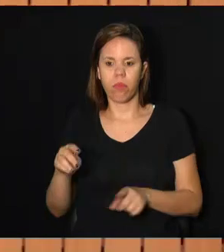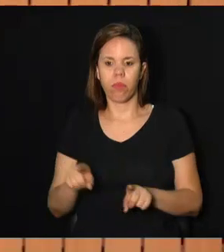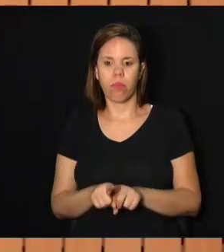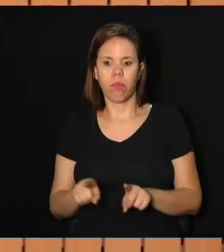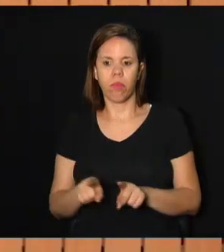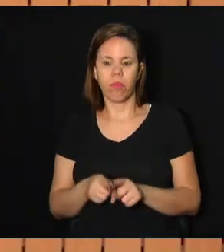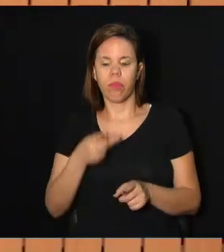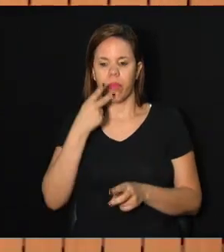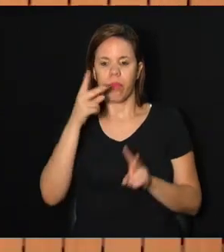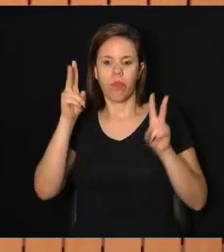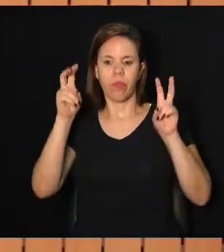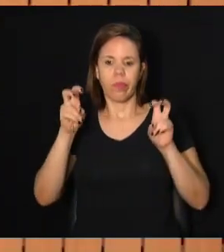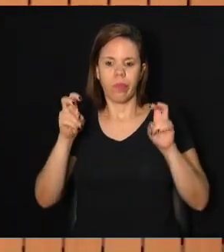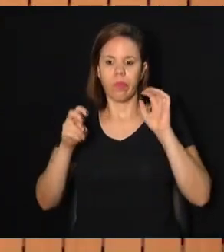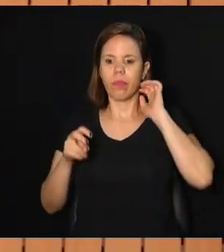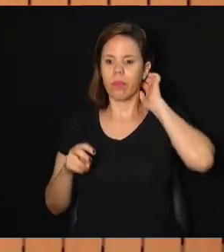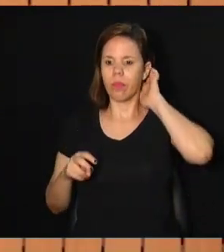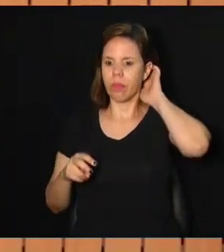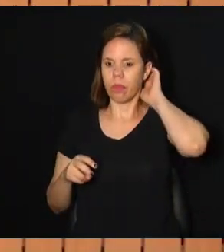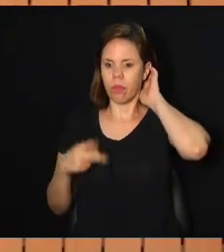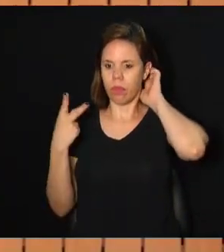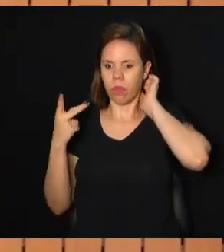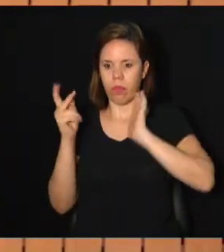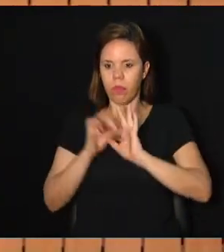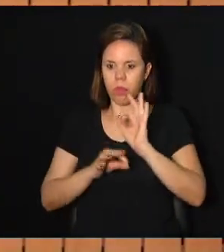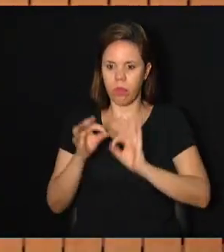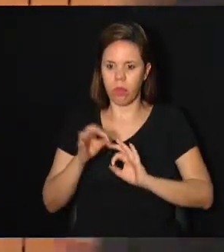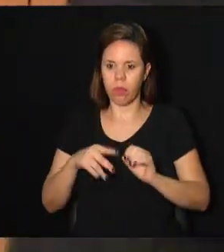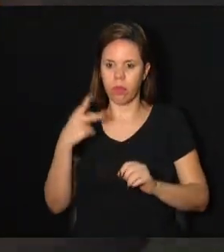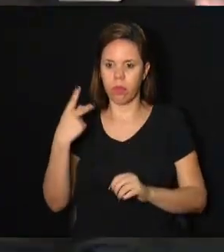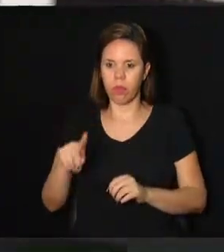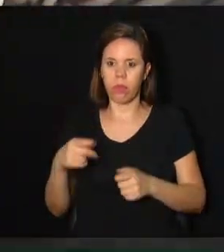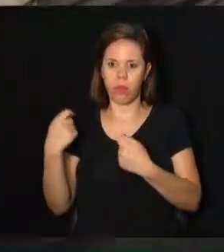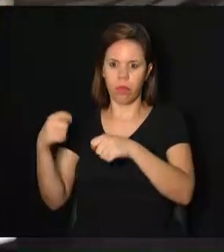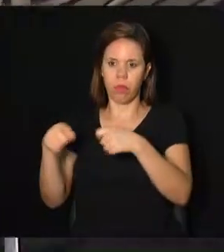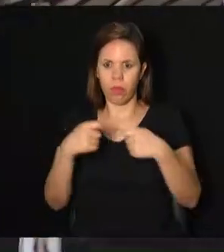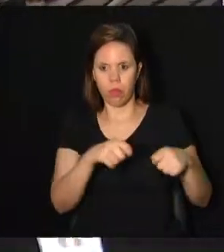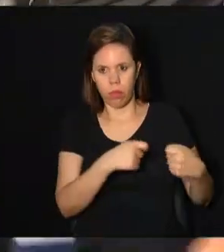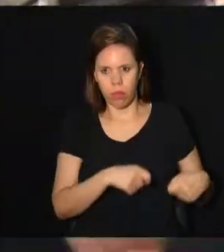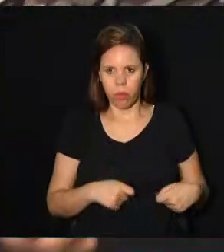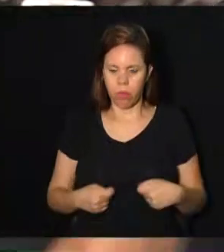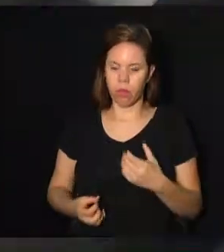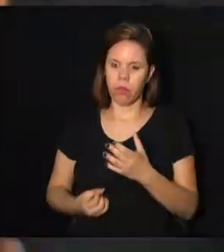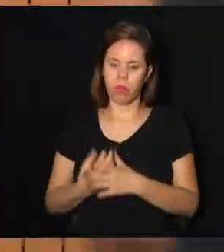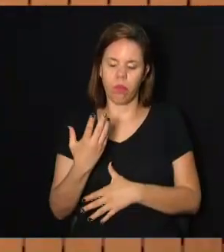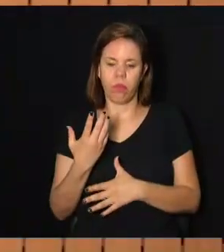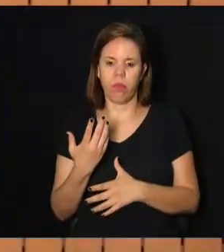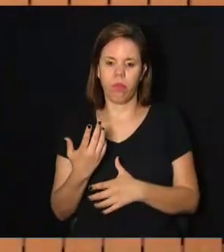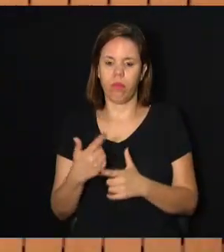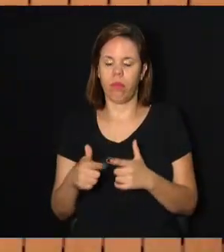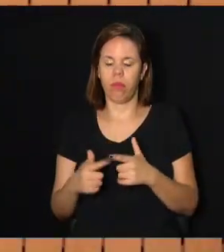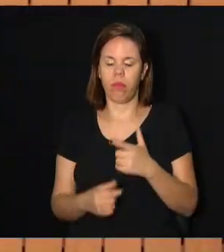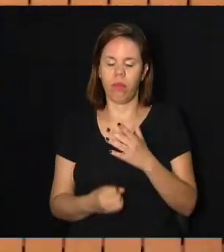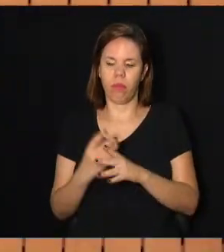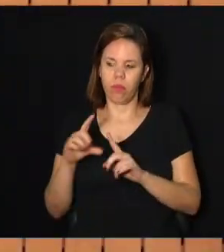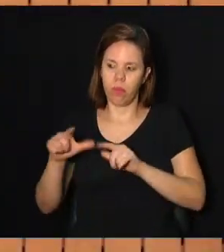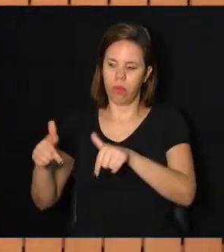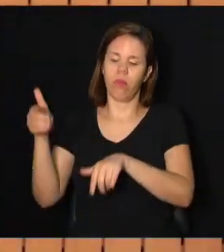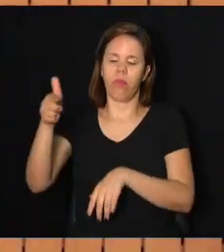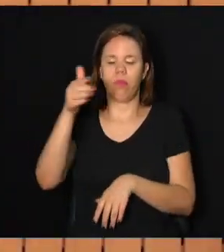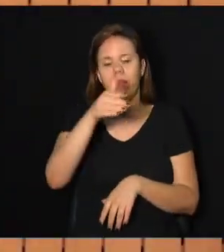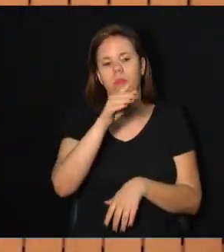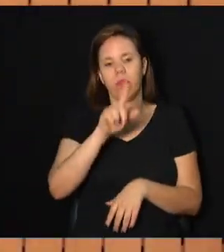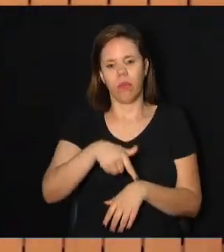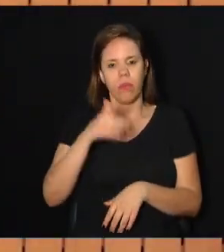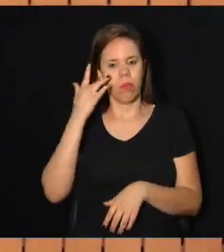falarem sobre seus projetos, suas demandas na cidade, suas demandas nas regiões que atuam. Enfim, eu acho que